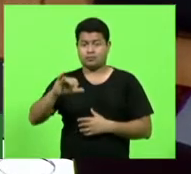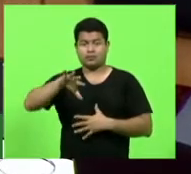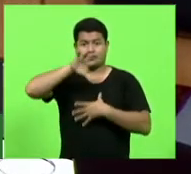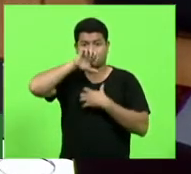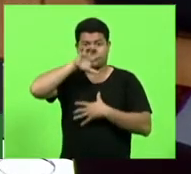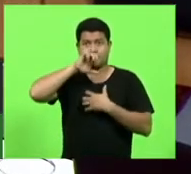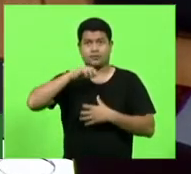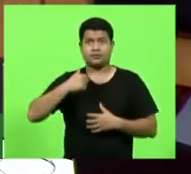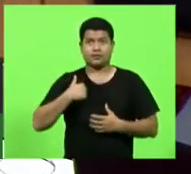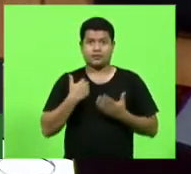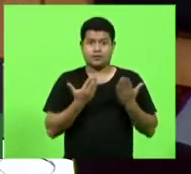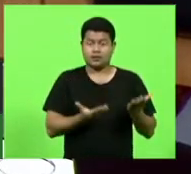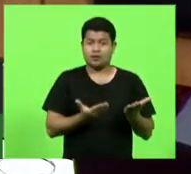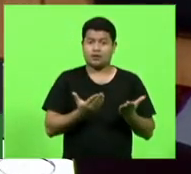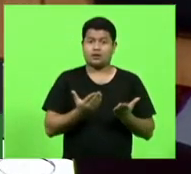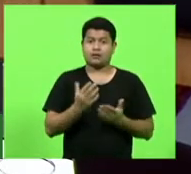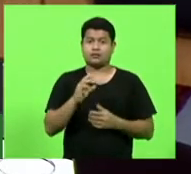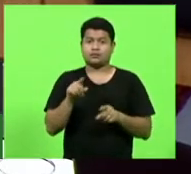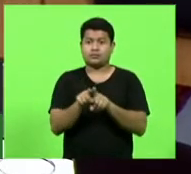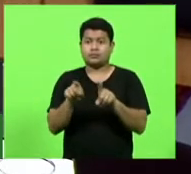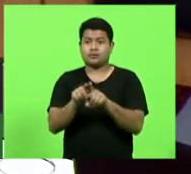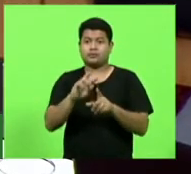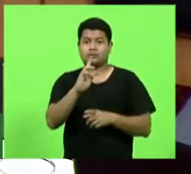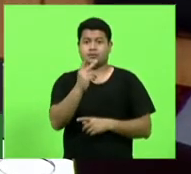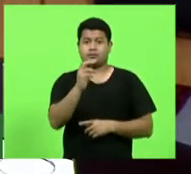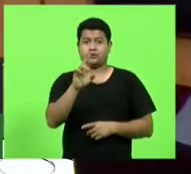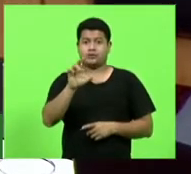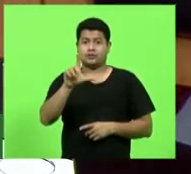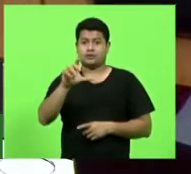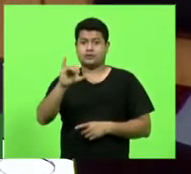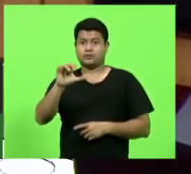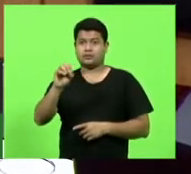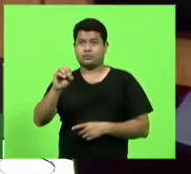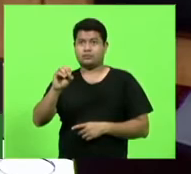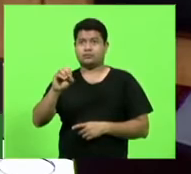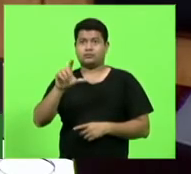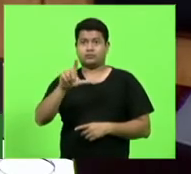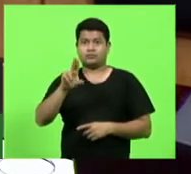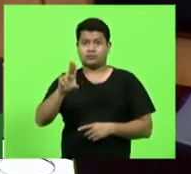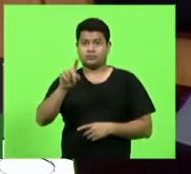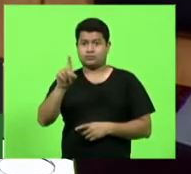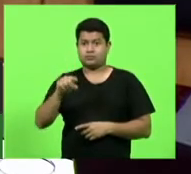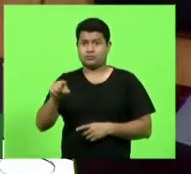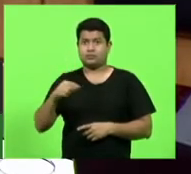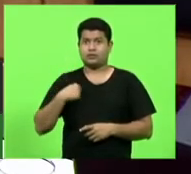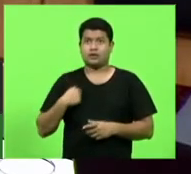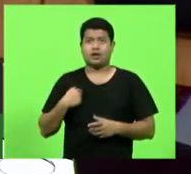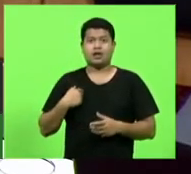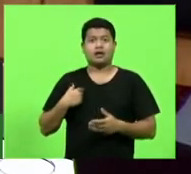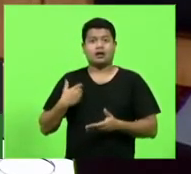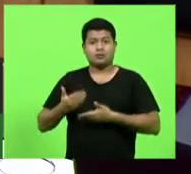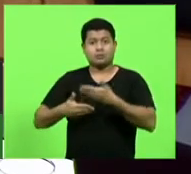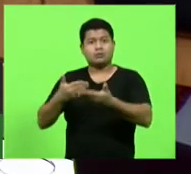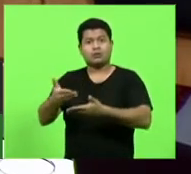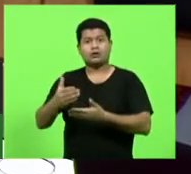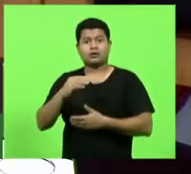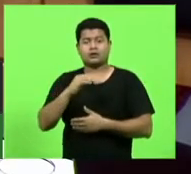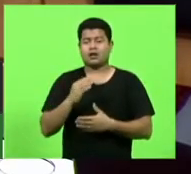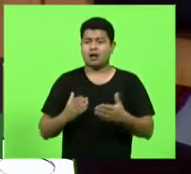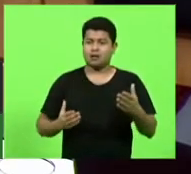Luz, eu me lembro, posso estar errado, de ter passado pela CCJ a aprovação da CPI ou